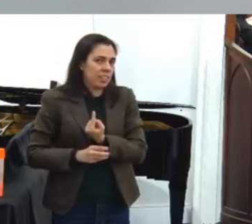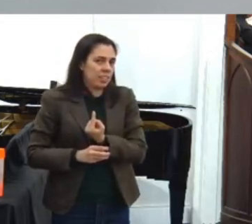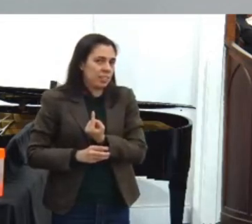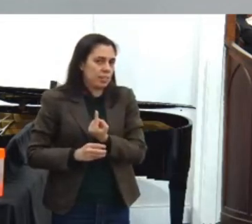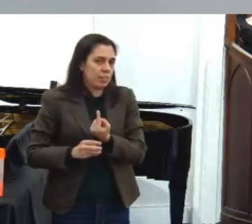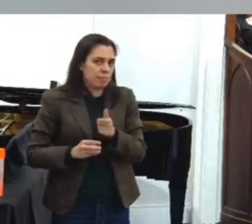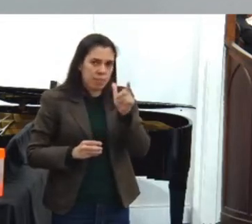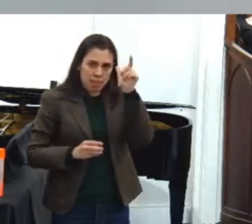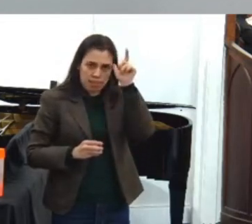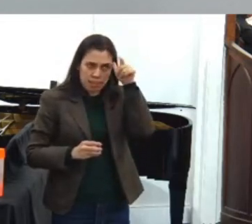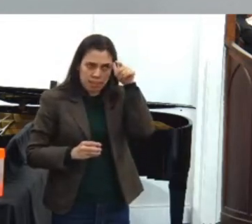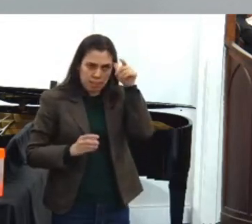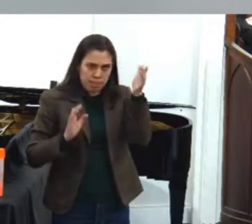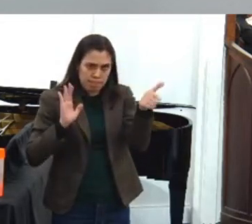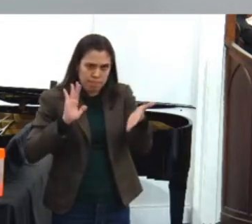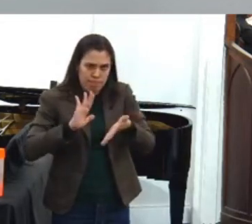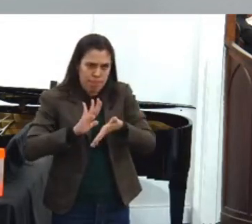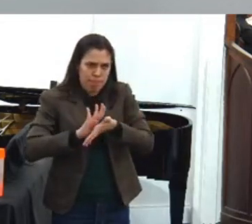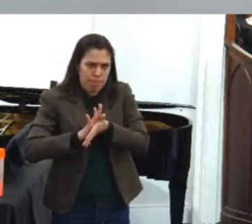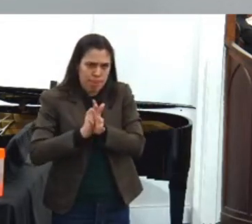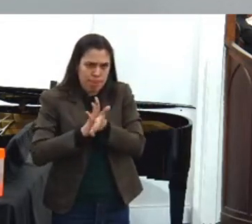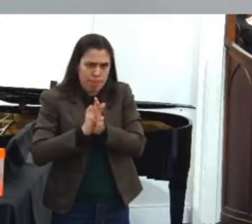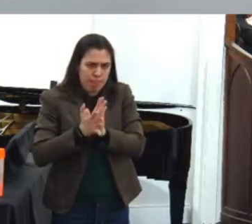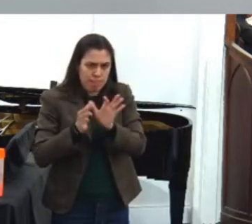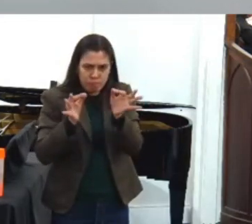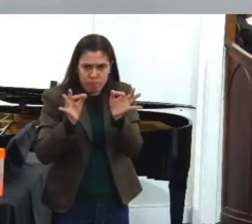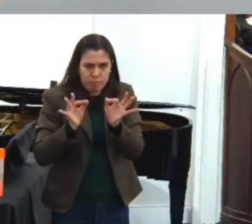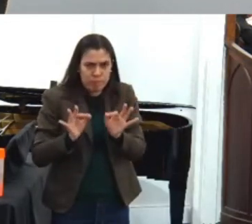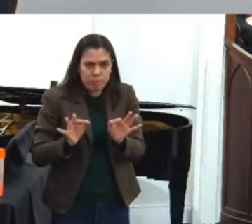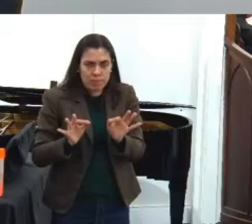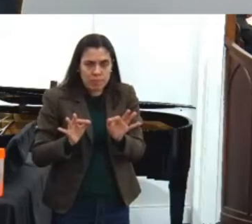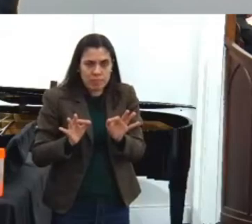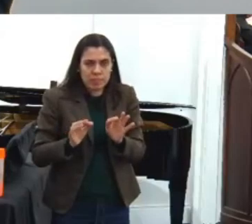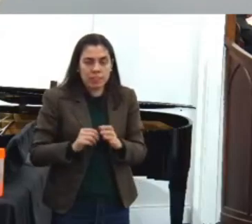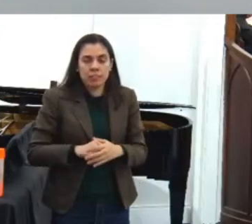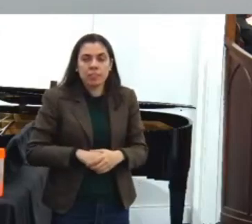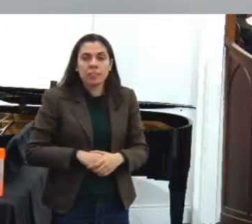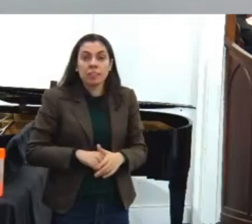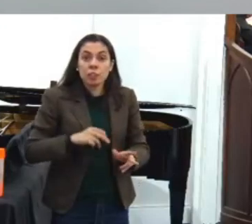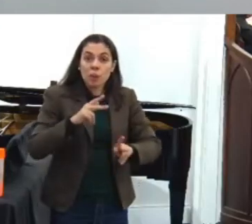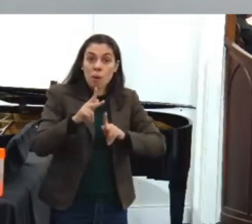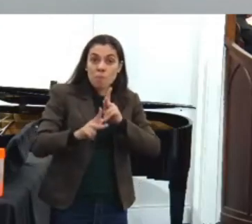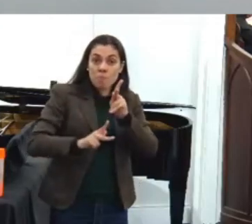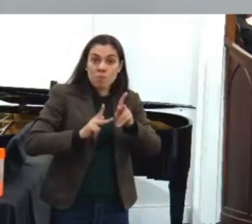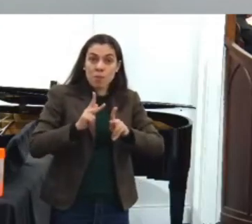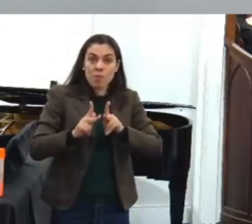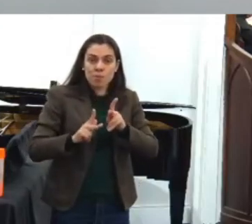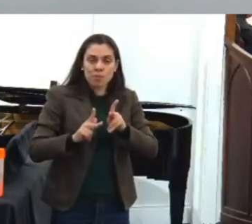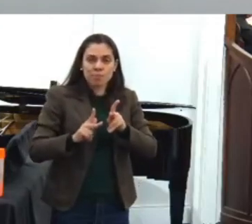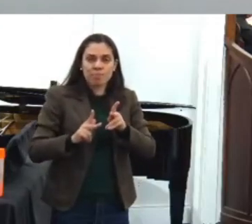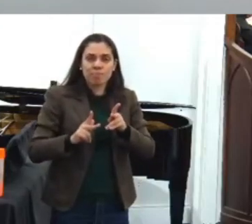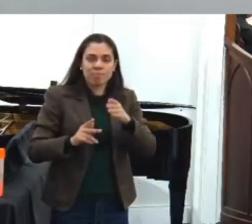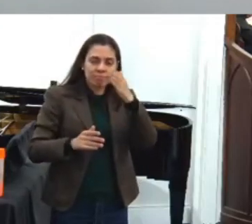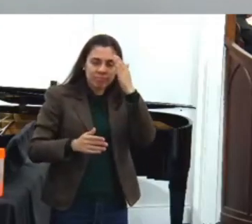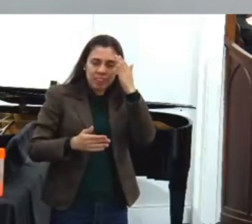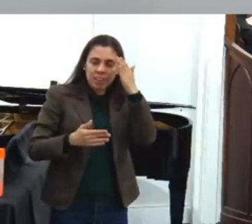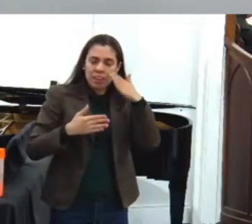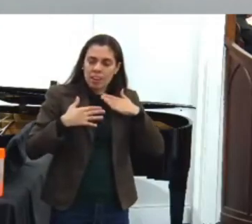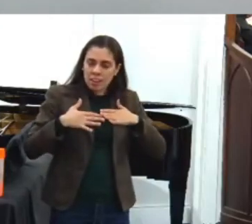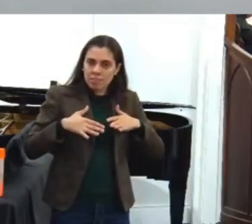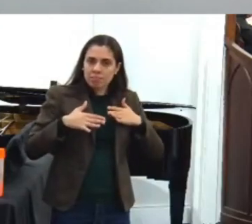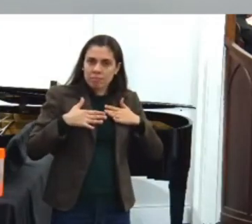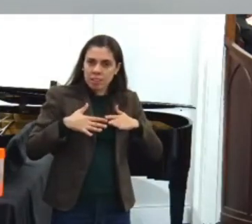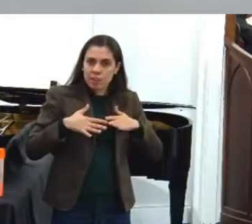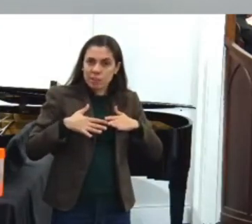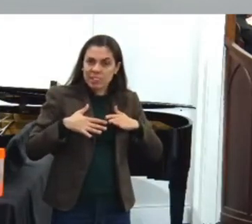definitivamente Satanás e os seus agentes, e o seu povo se alegrará em sua presença